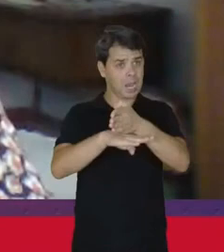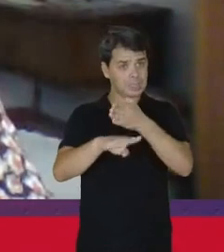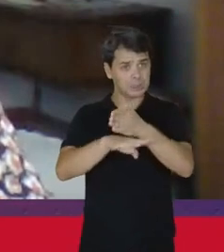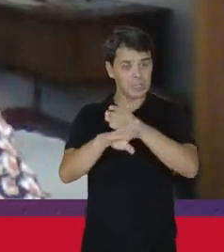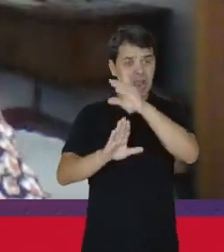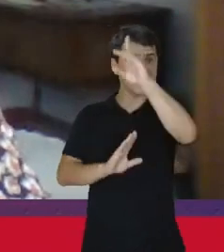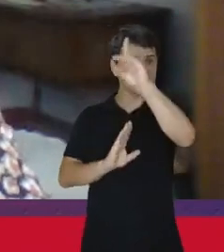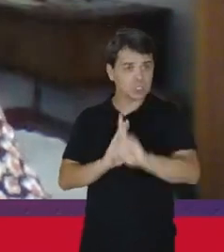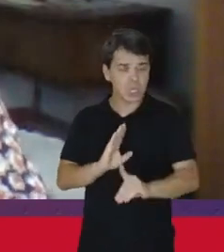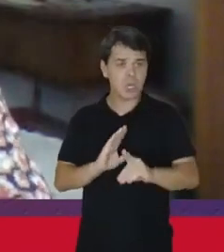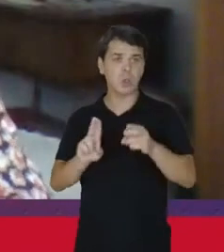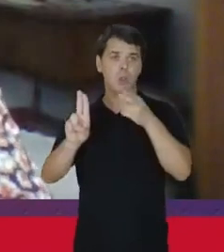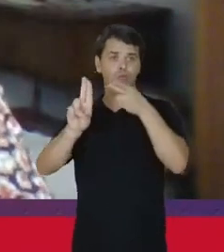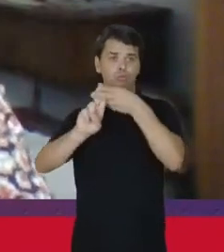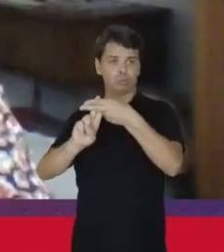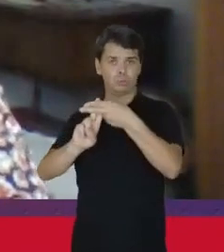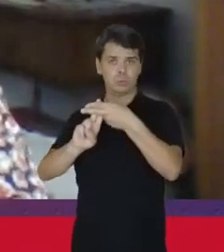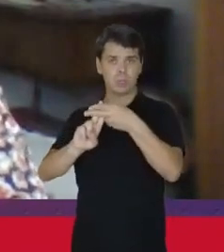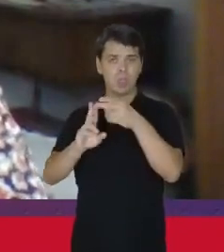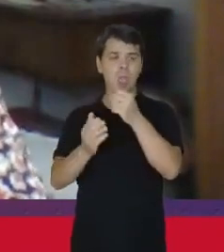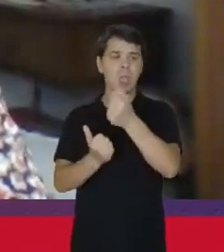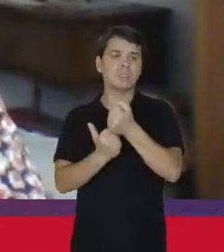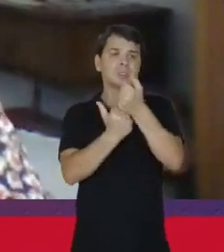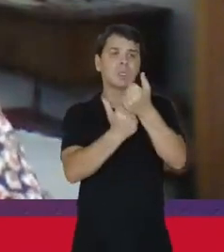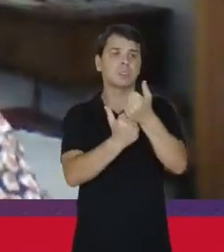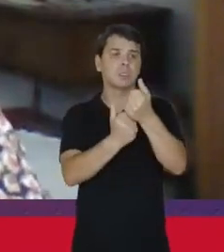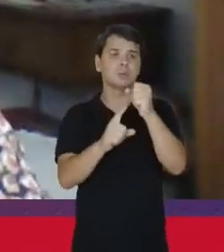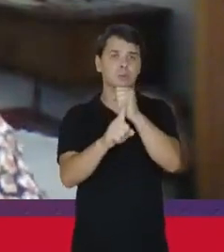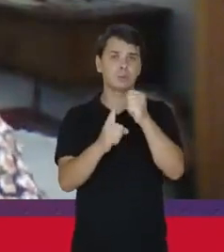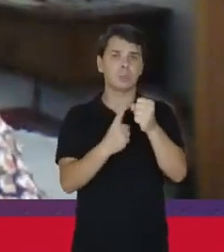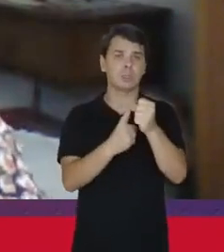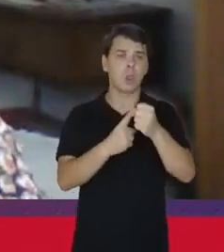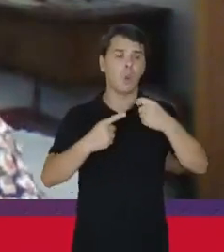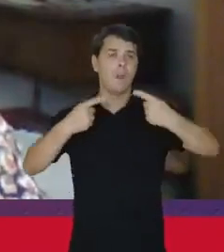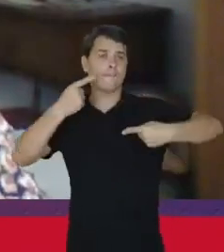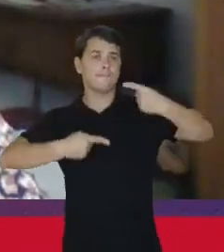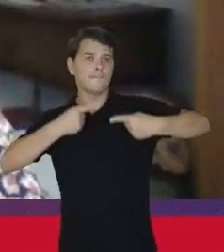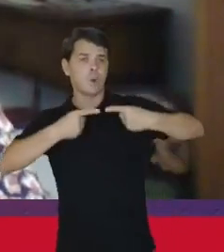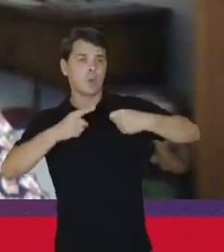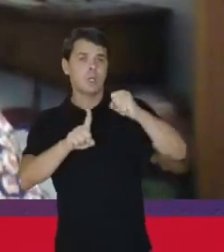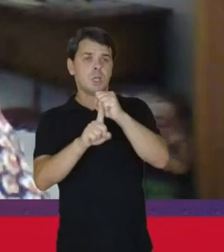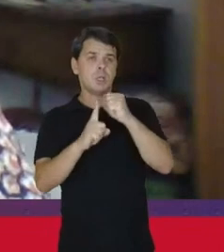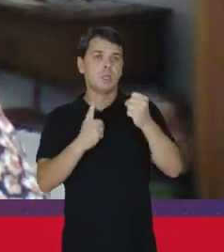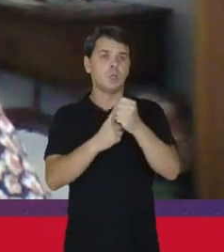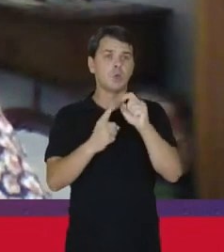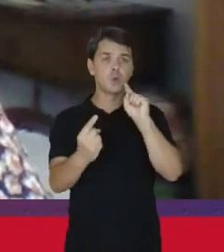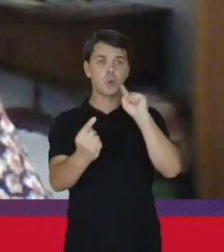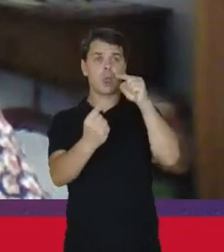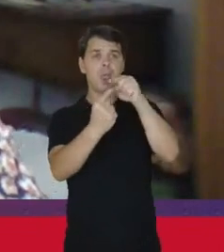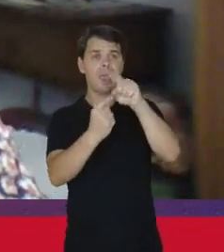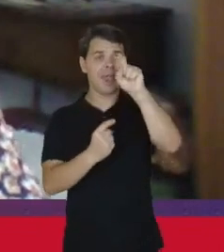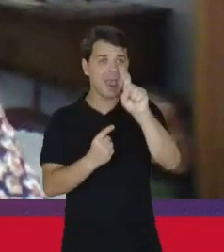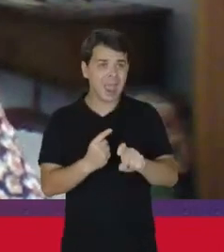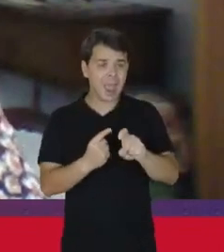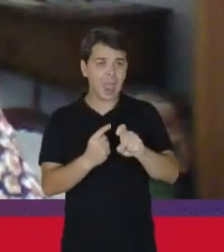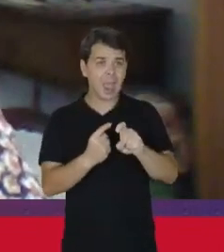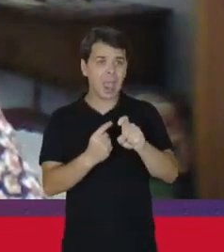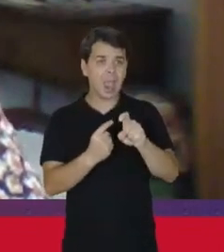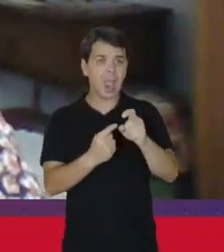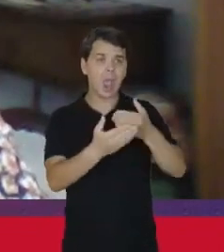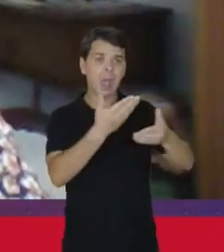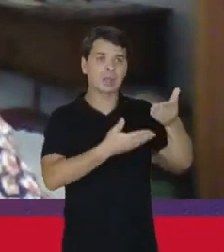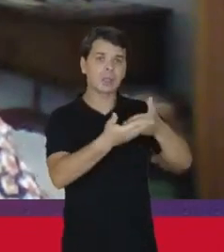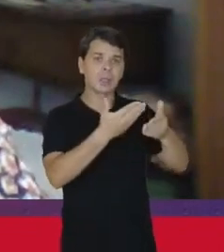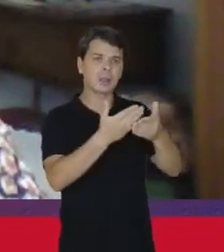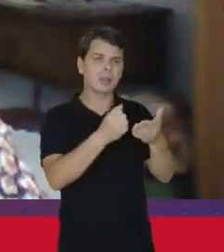e direito ao SUS. A assistência social, que é uma política social cujo objetivo é atender às